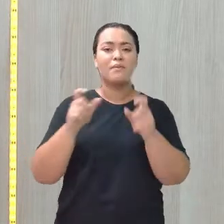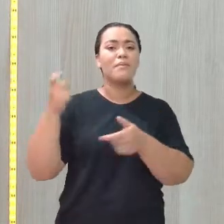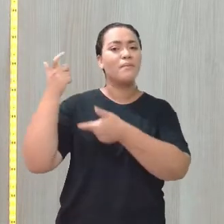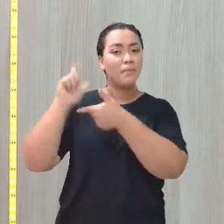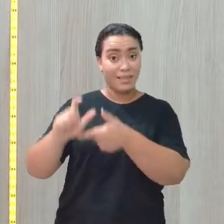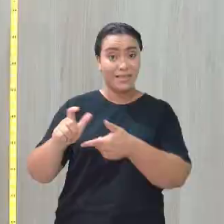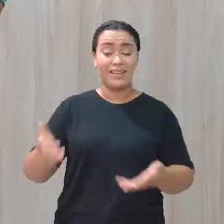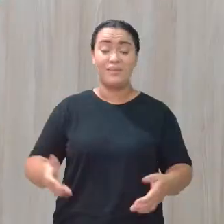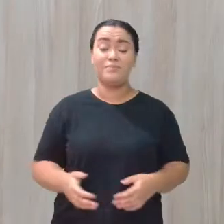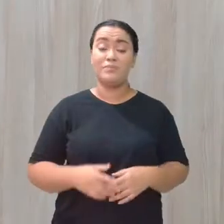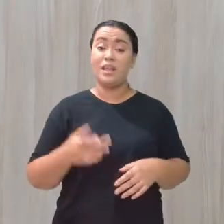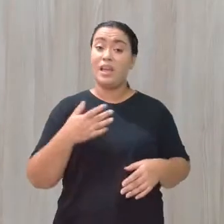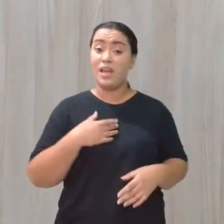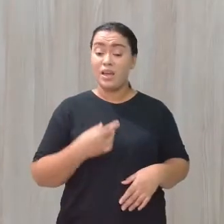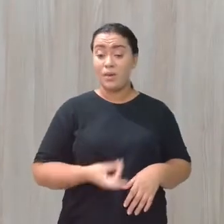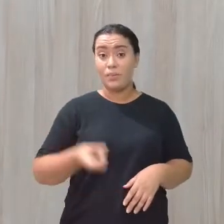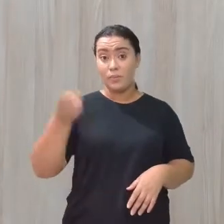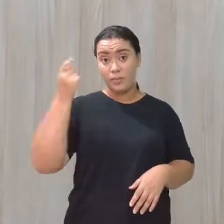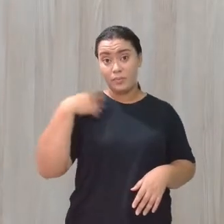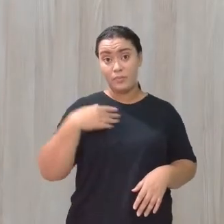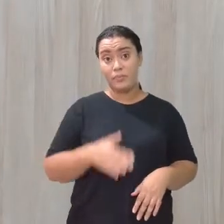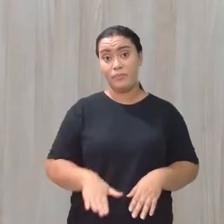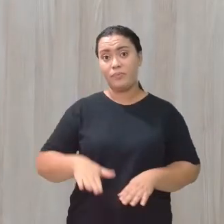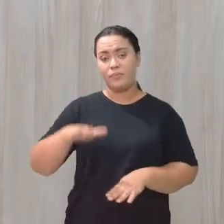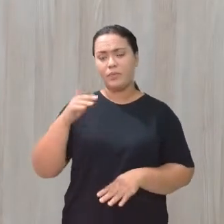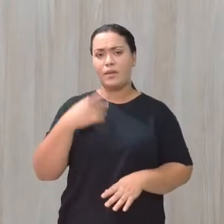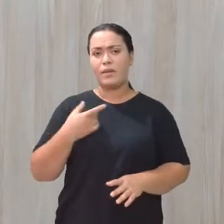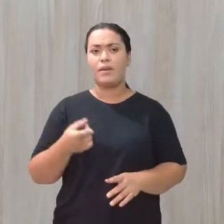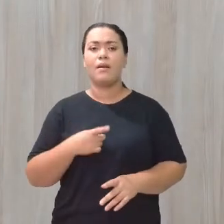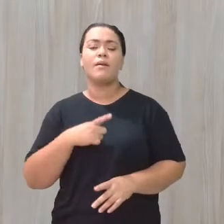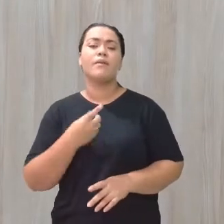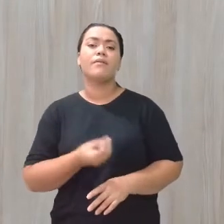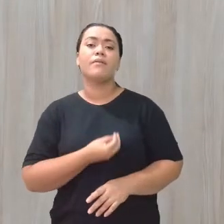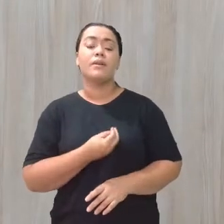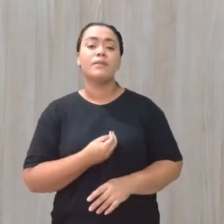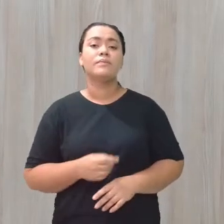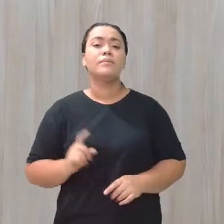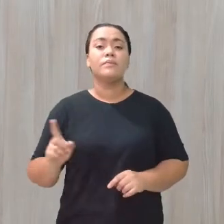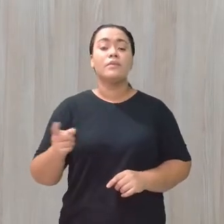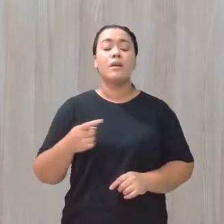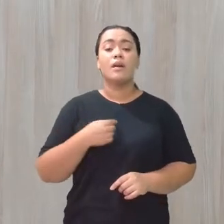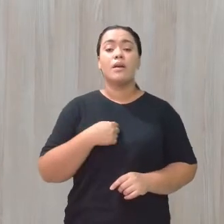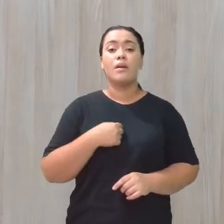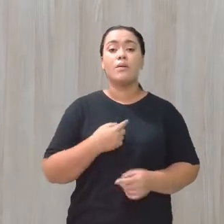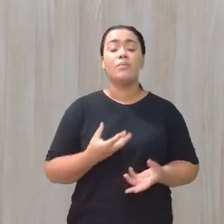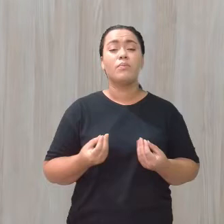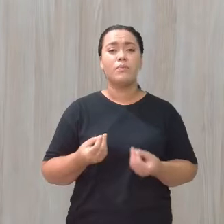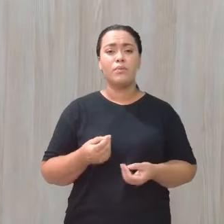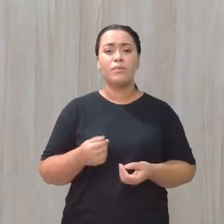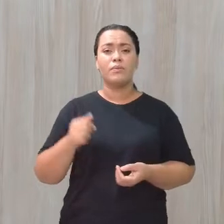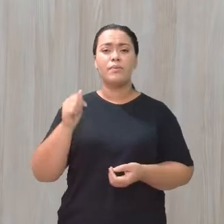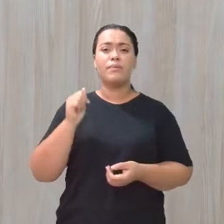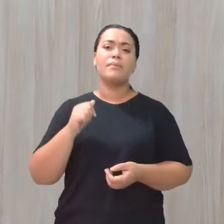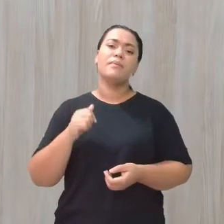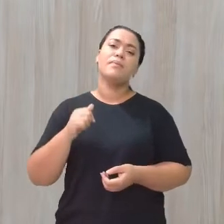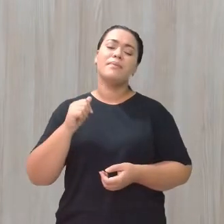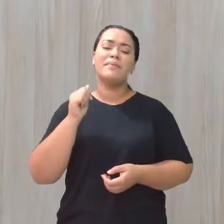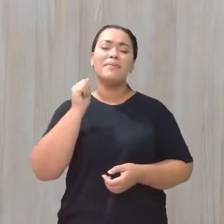é, quando eu escutava muito, que marcou, né? Porque eu era uma menina muito